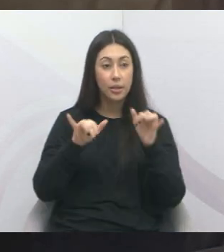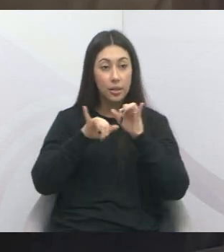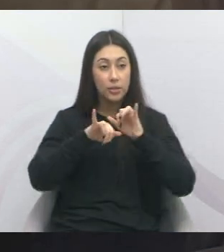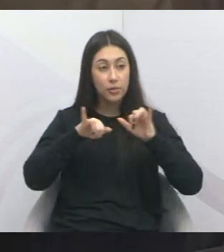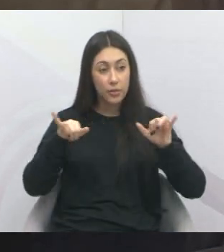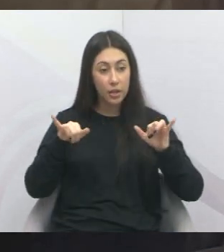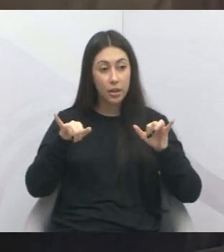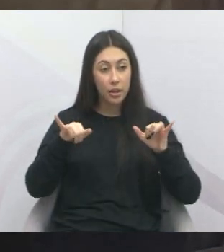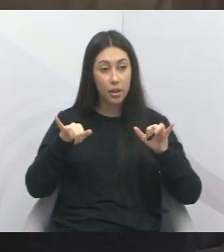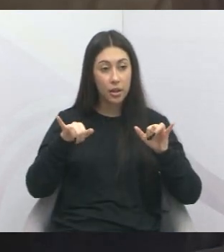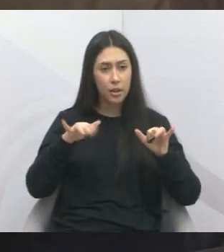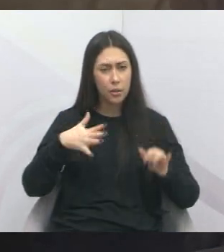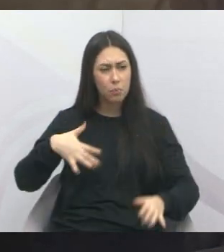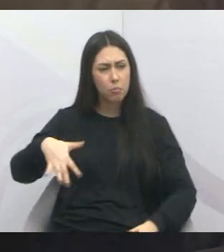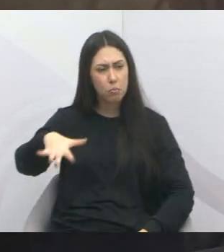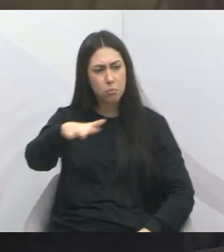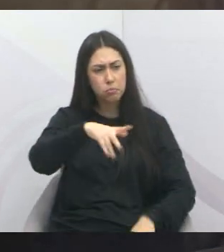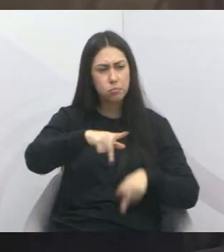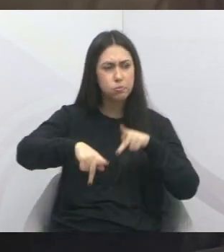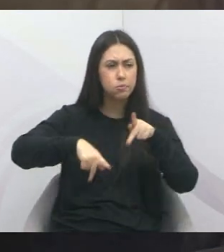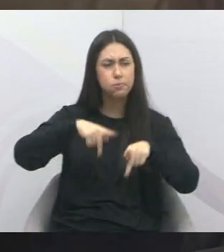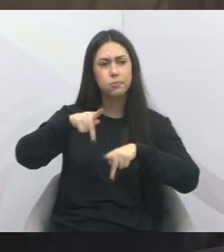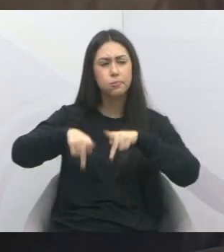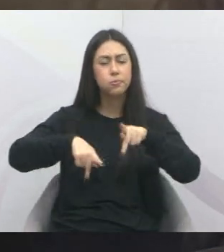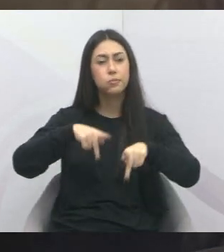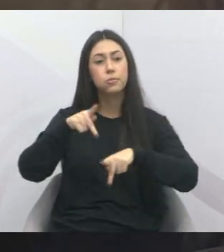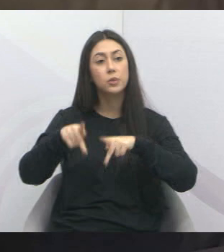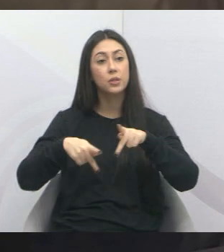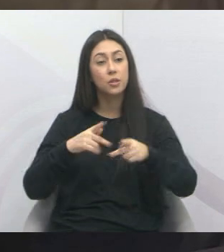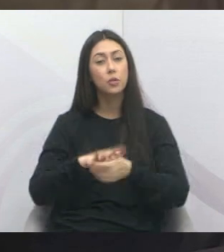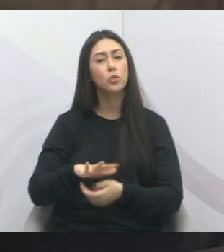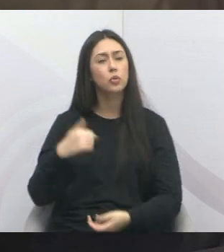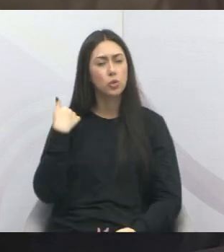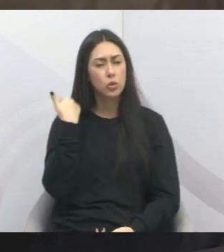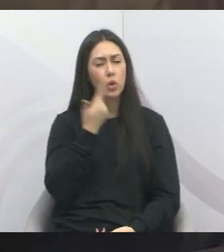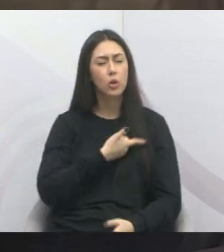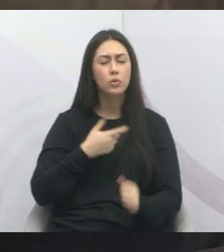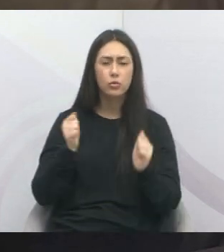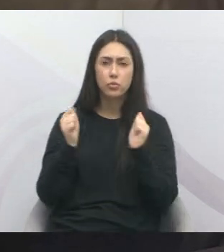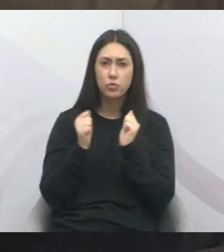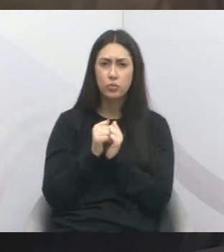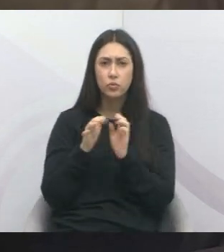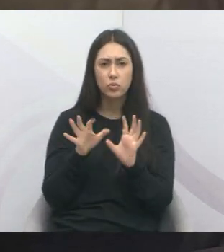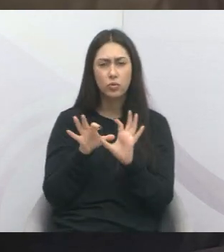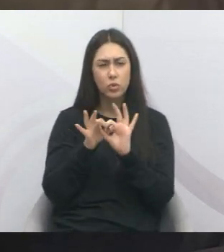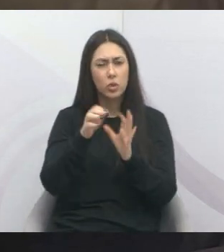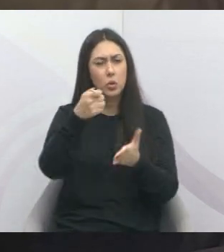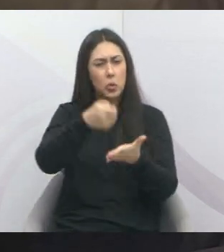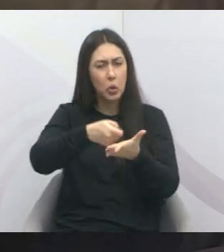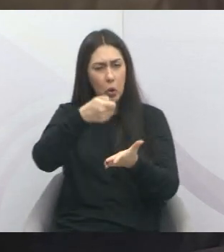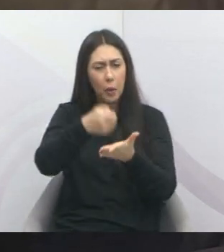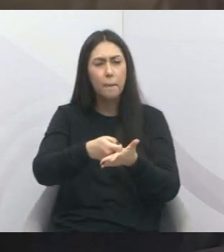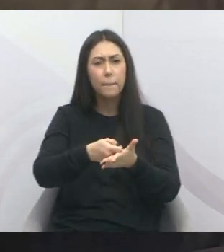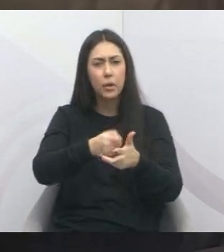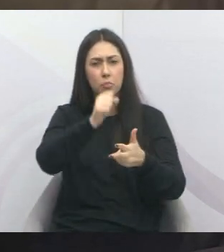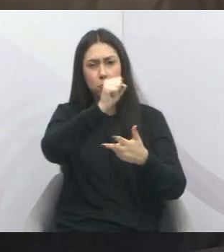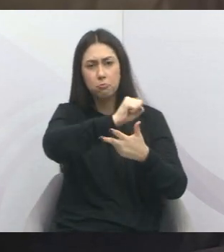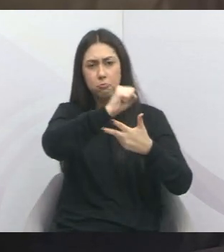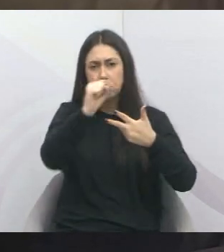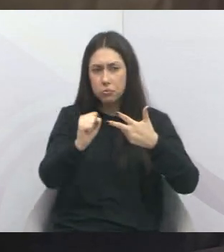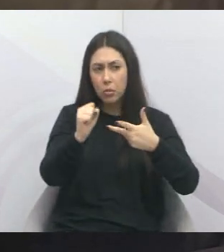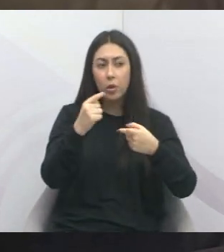dizer para toda a população dessa cidade, vamos juntos se unir e cobrar do poder público, porque está